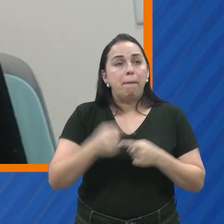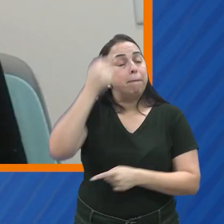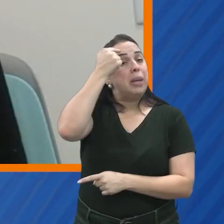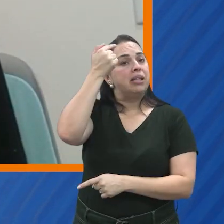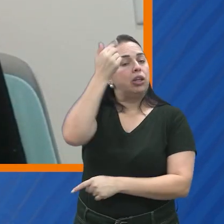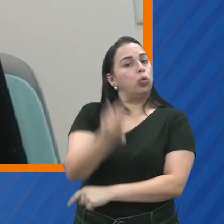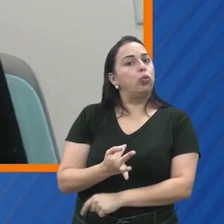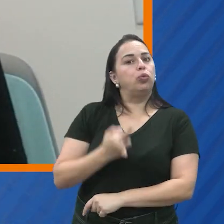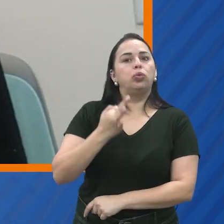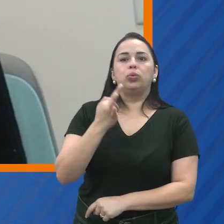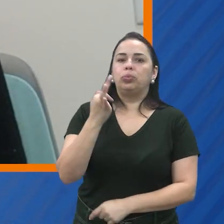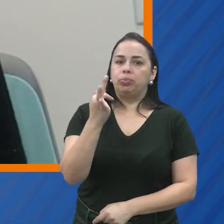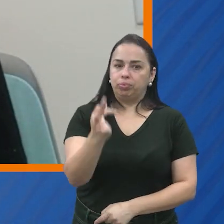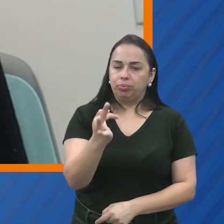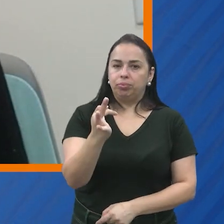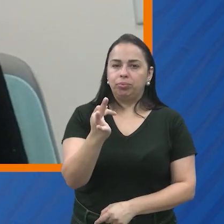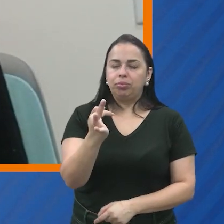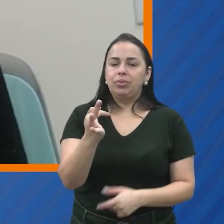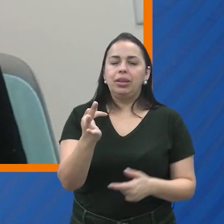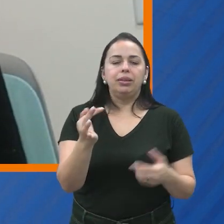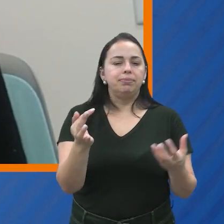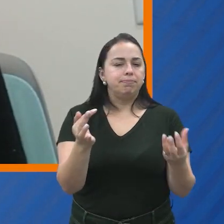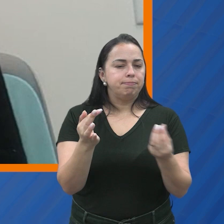ele construir o seu futuro.